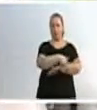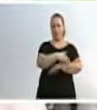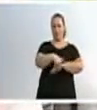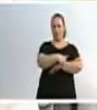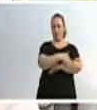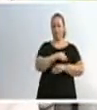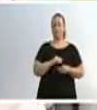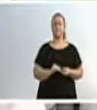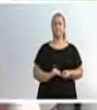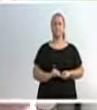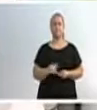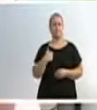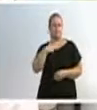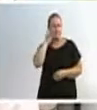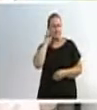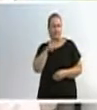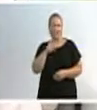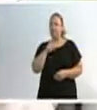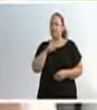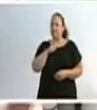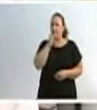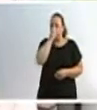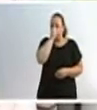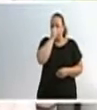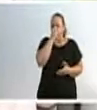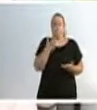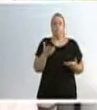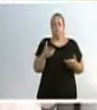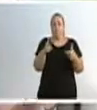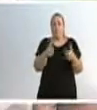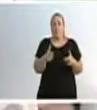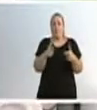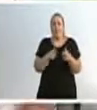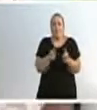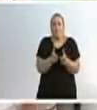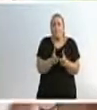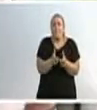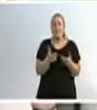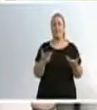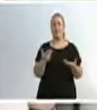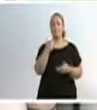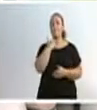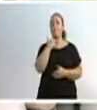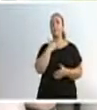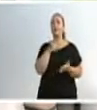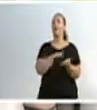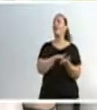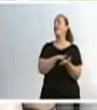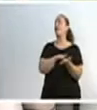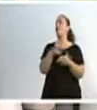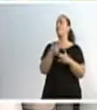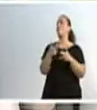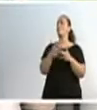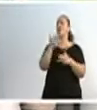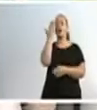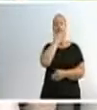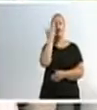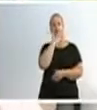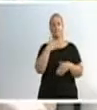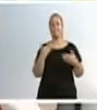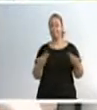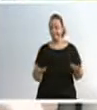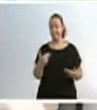viu aqui a superlotação, a gente sabe a dificuldade que tem, o limite de estrutura, e não podemos fingir que a questão não está acontecendo. Então,